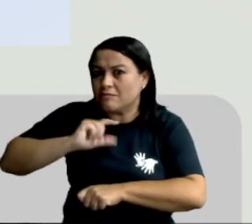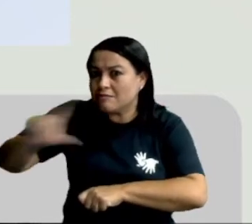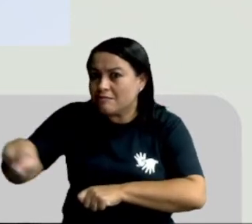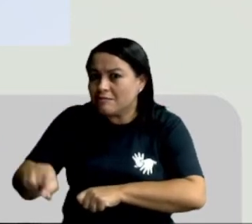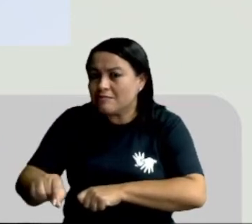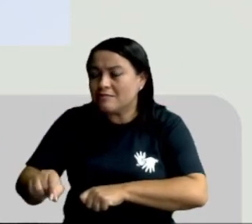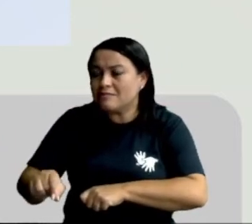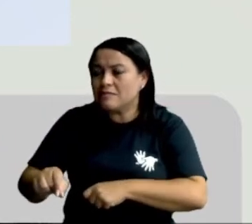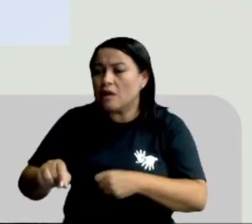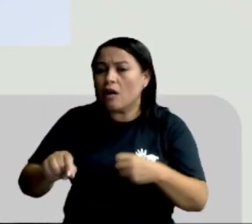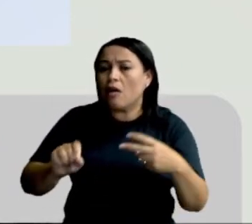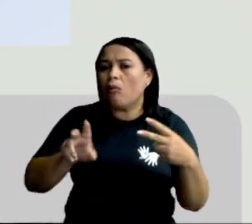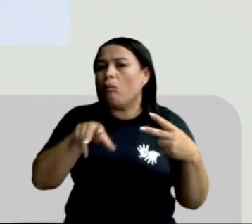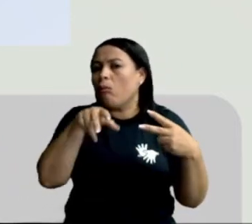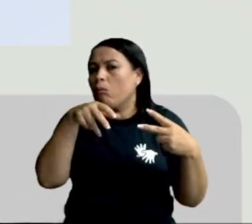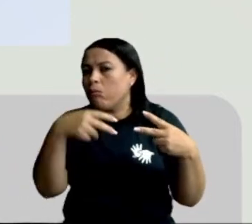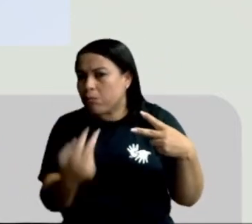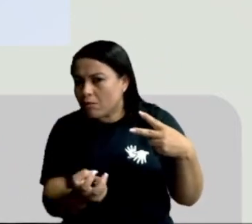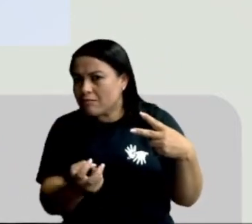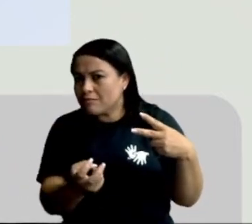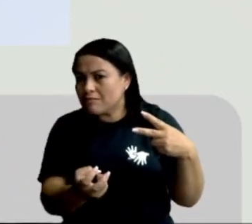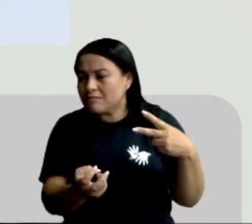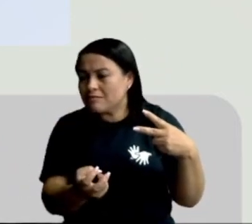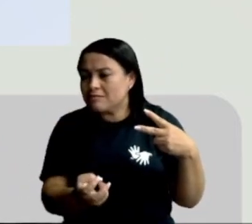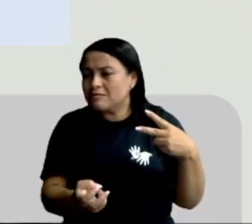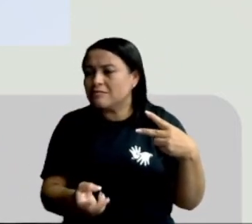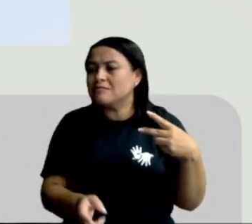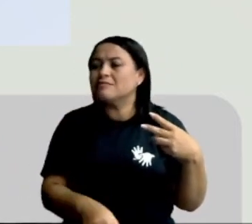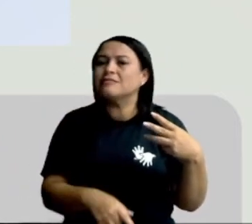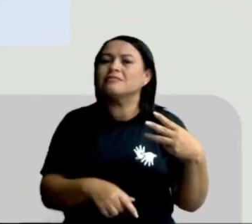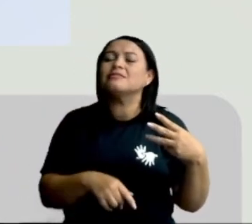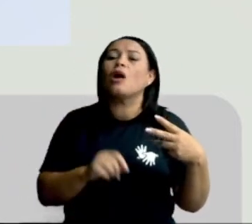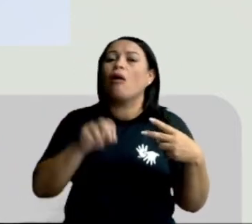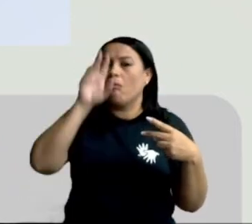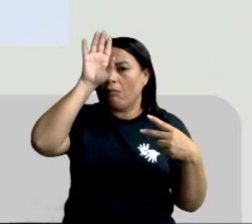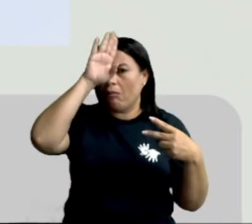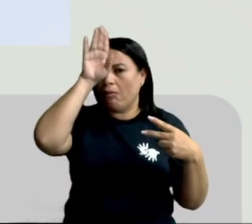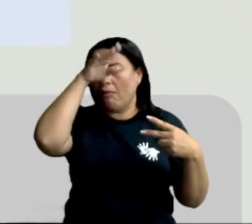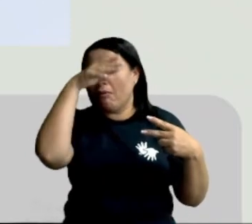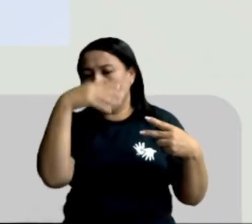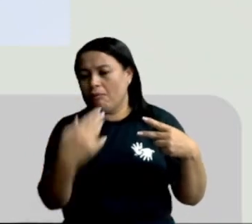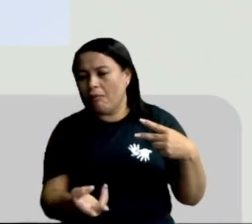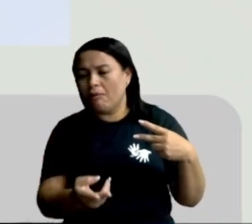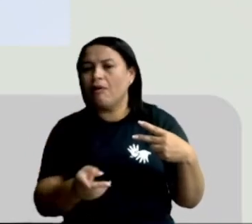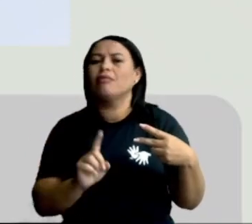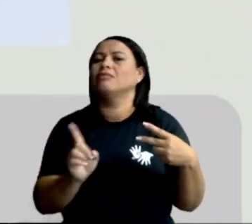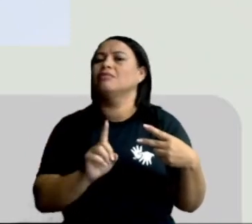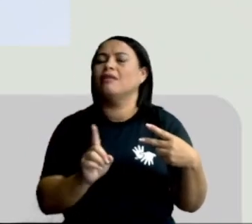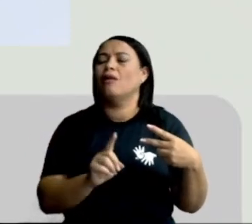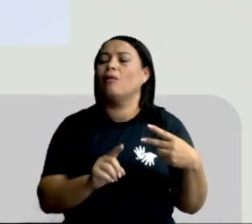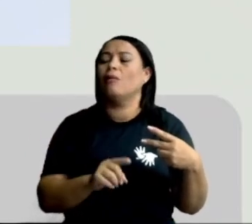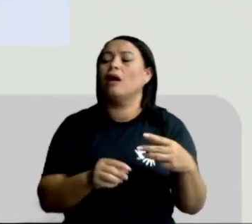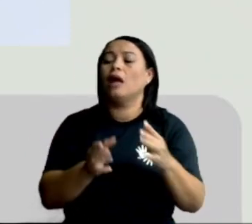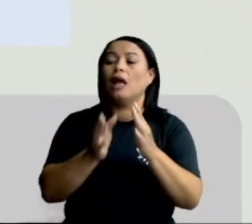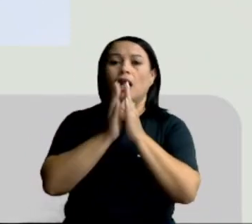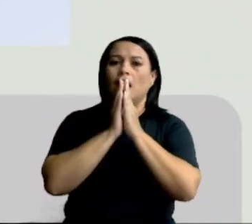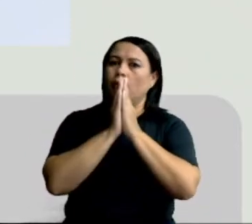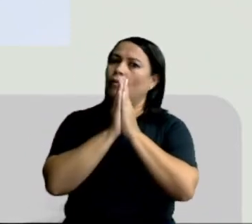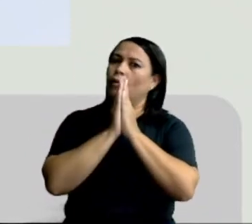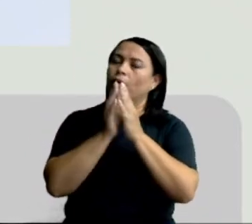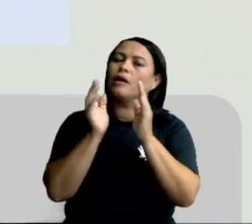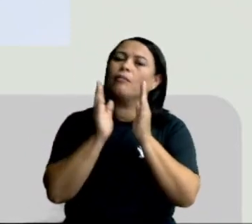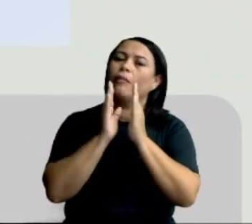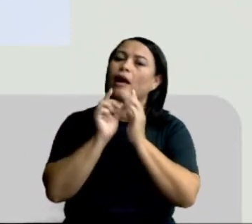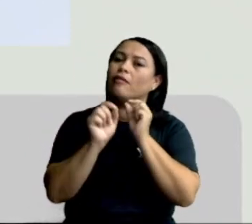correndo. Desmaiou? Não, ele não desmaiou. Ele implorou para que o leão não o